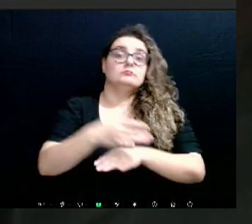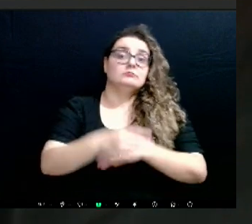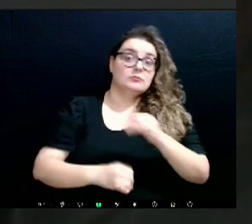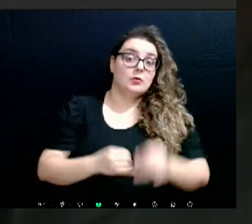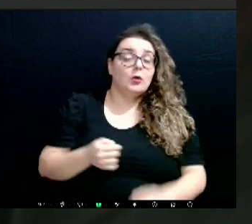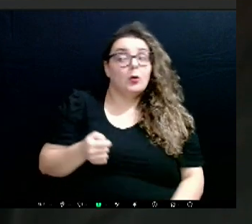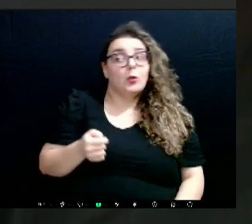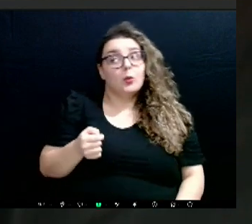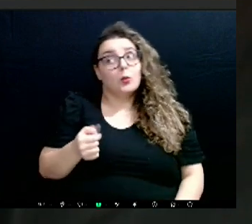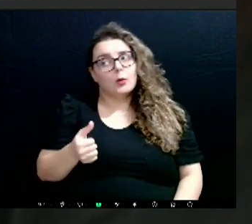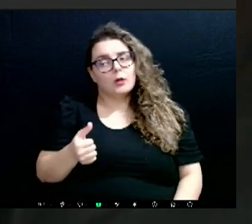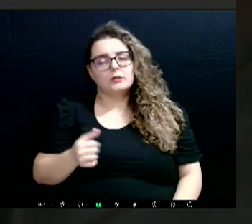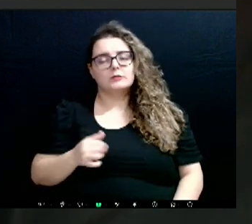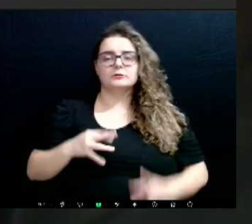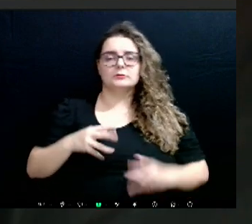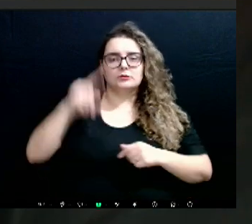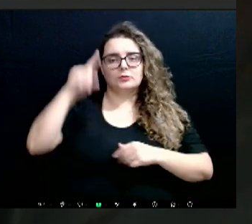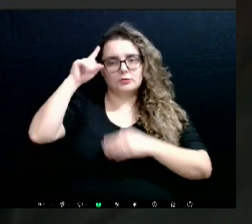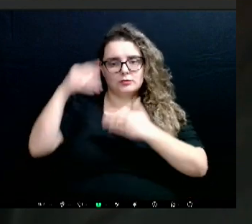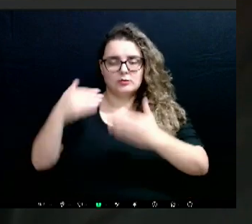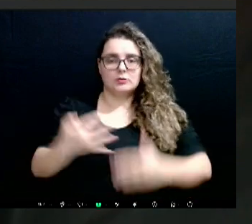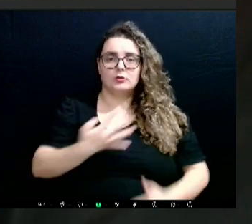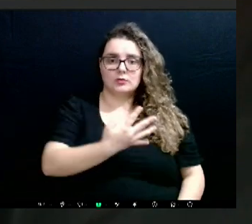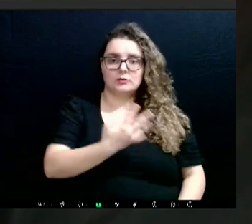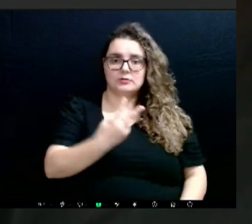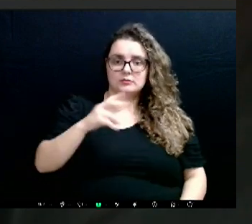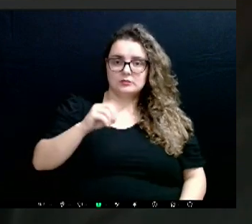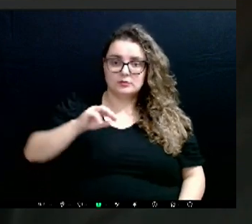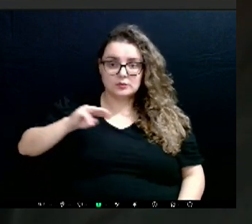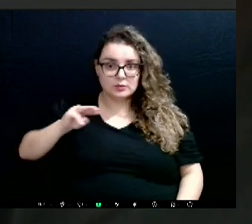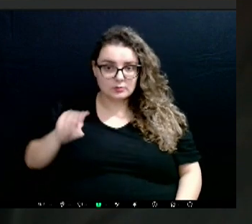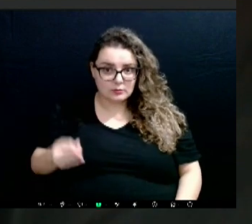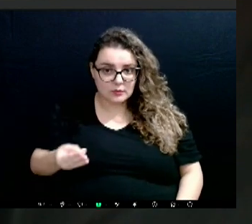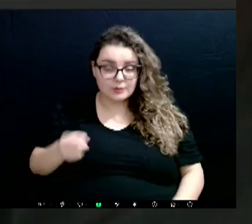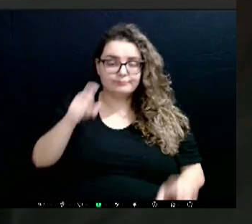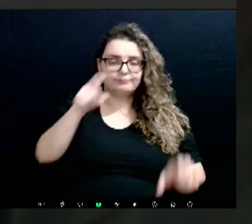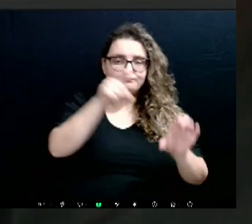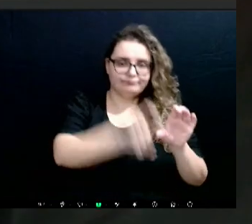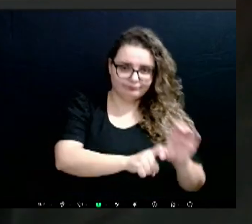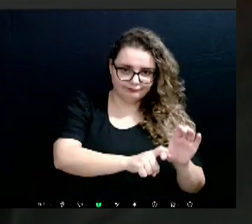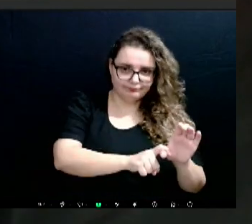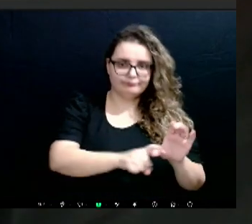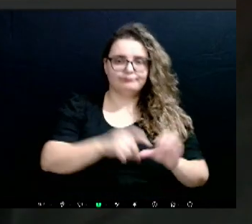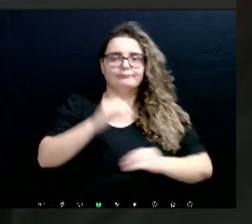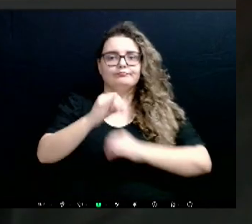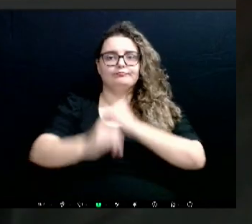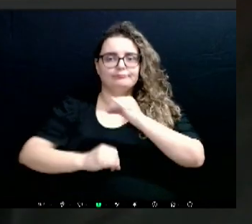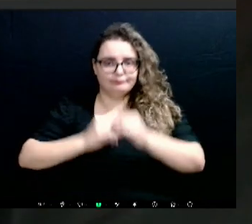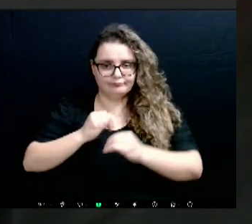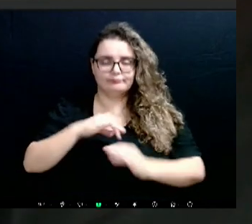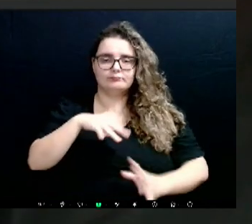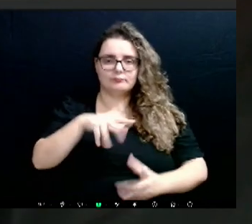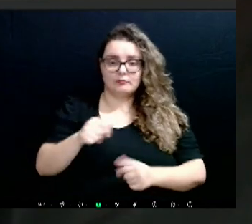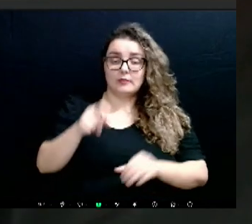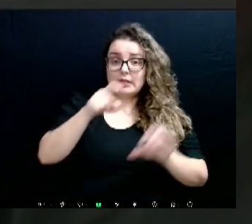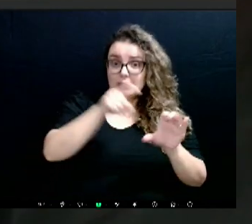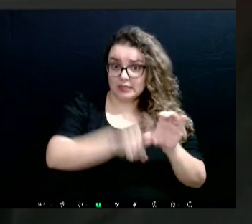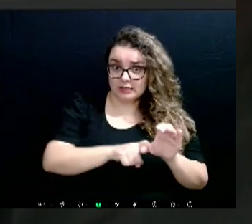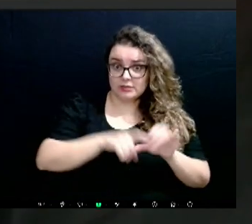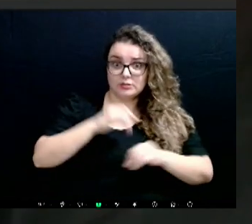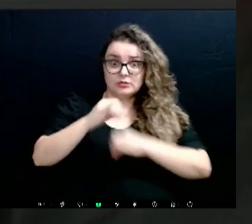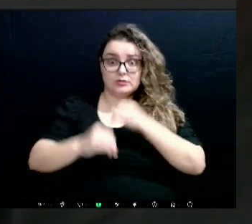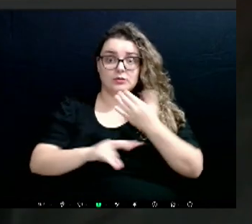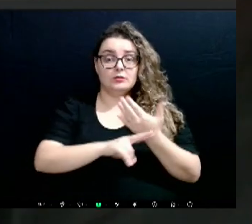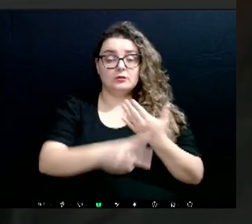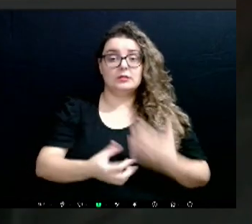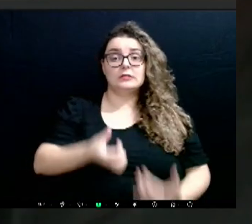dias. 420 milhões de pessoas são dependentes da internet pelo mundo. Essa dependência de internet afeta 6%